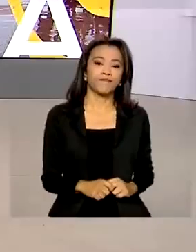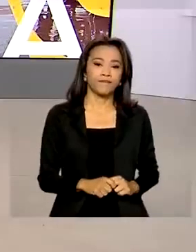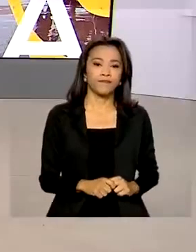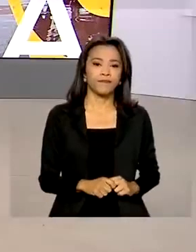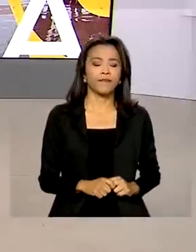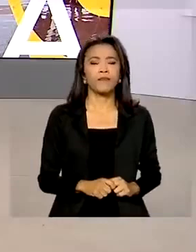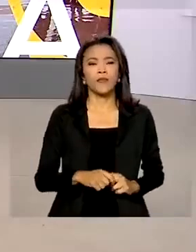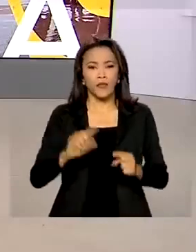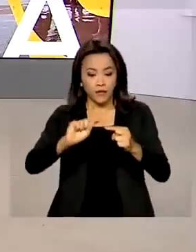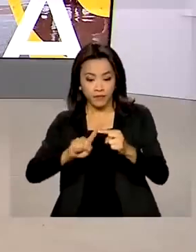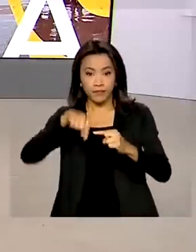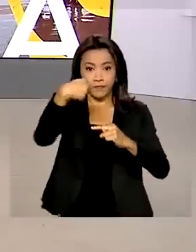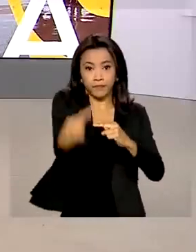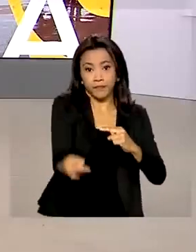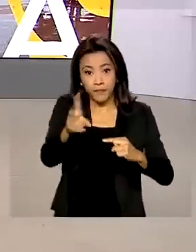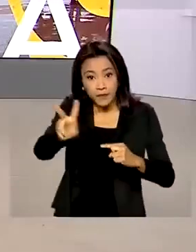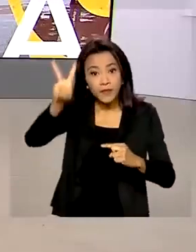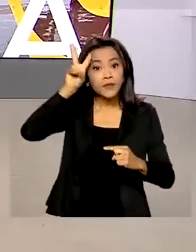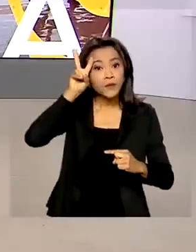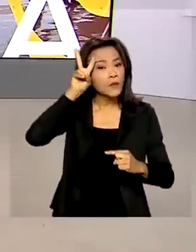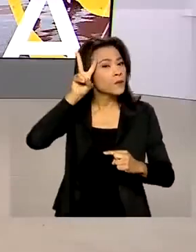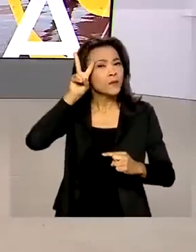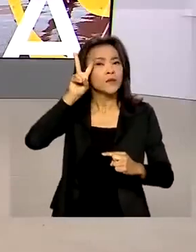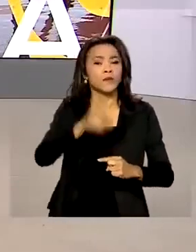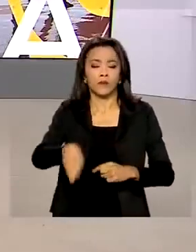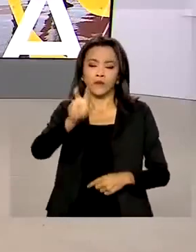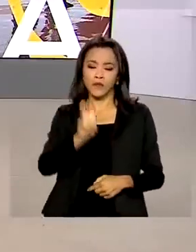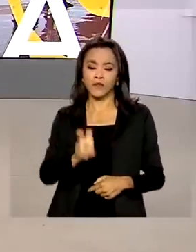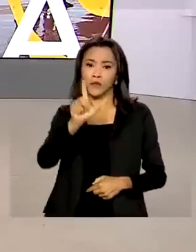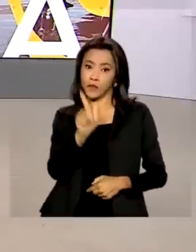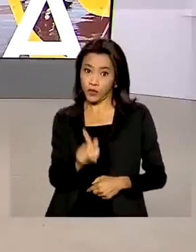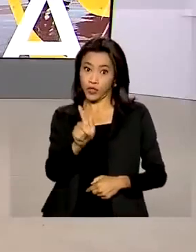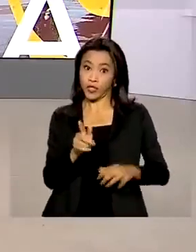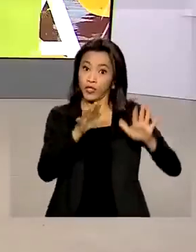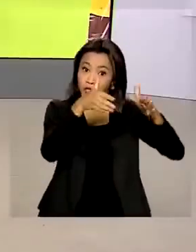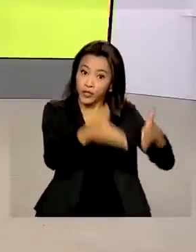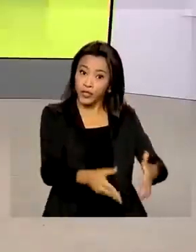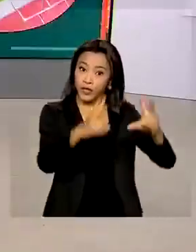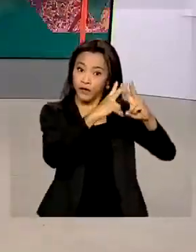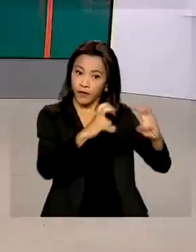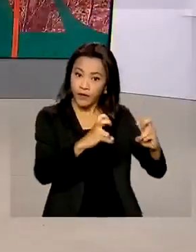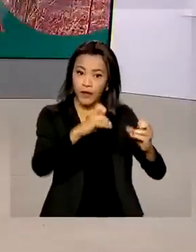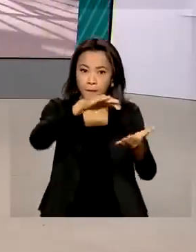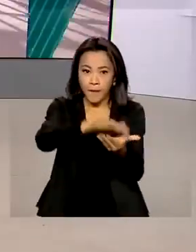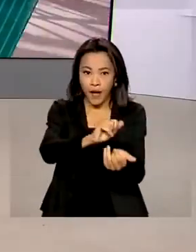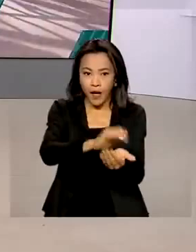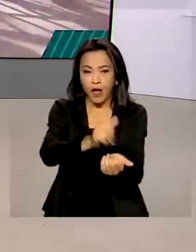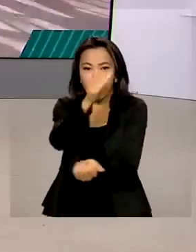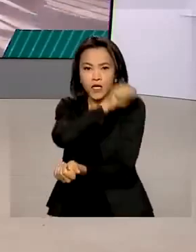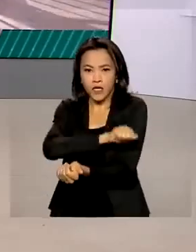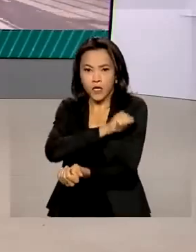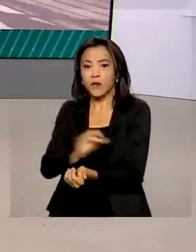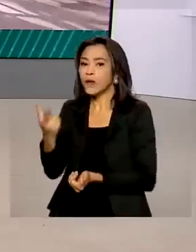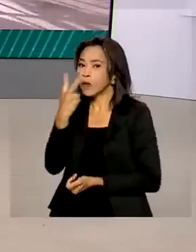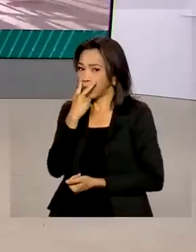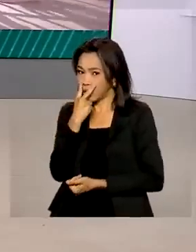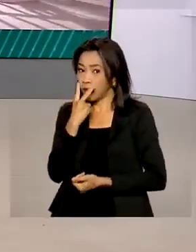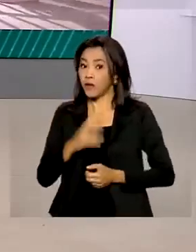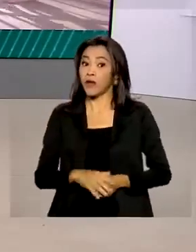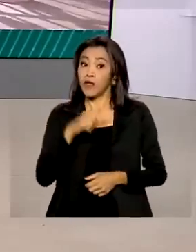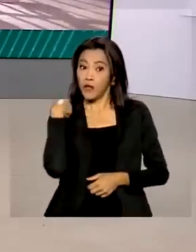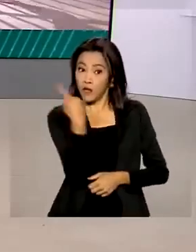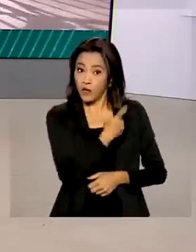e a partir da próxima segunda-feira o 5g chega a Florianópolis Palmas Rio de Janeiro e Vitória